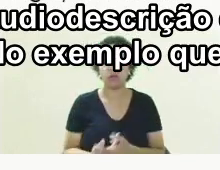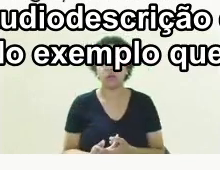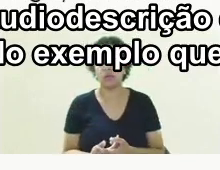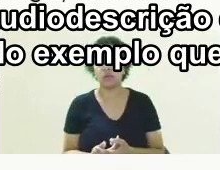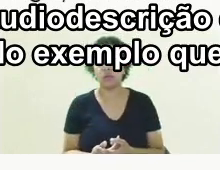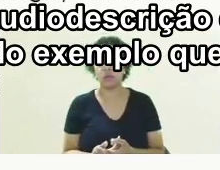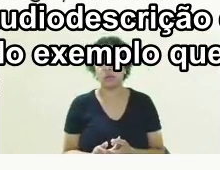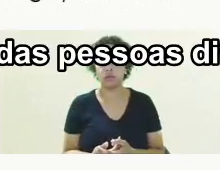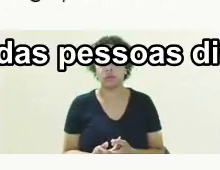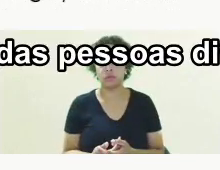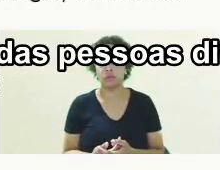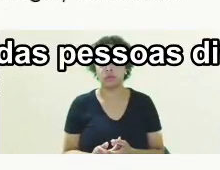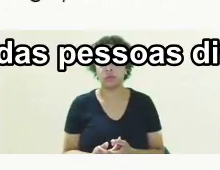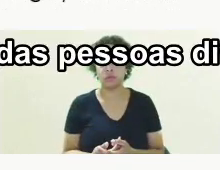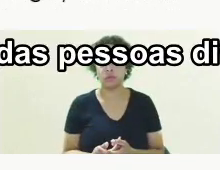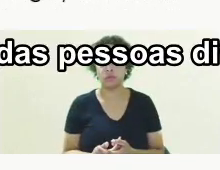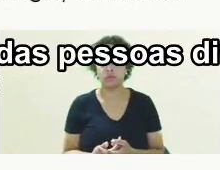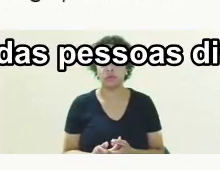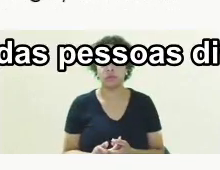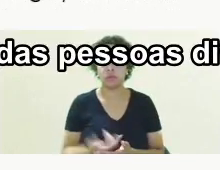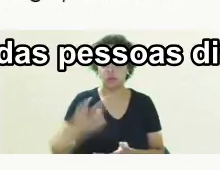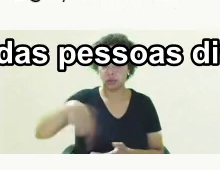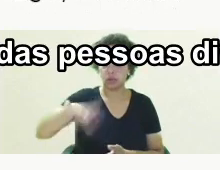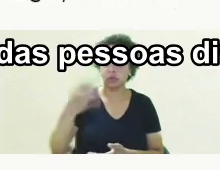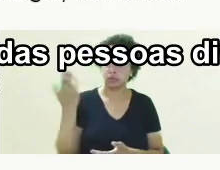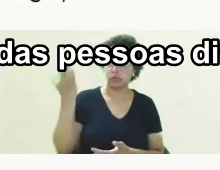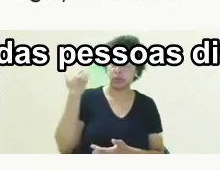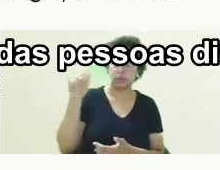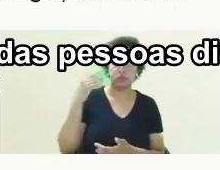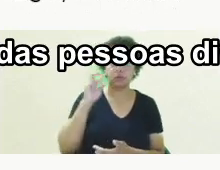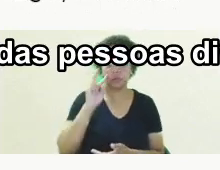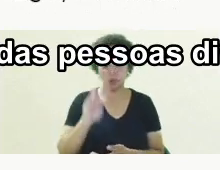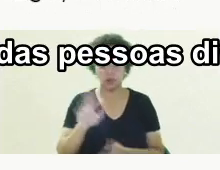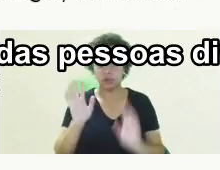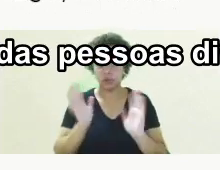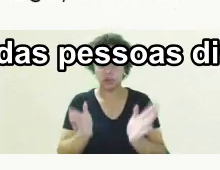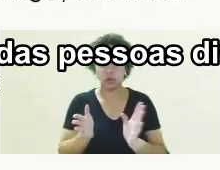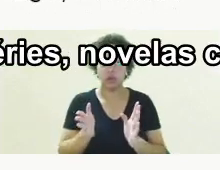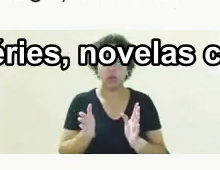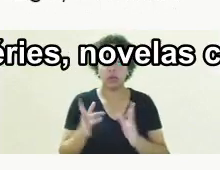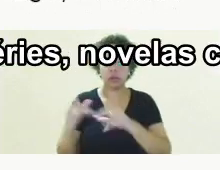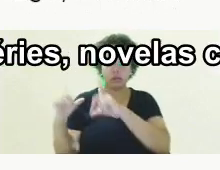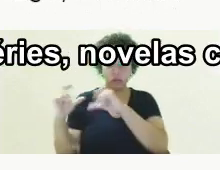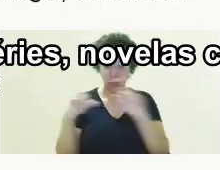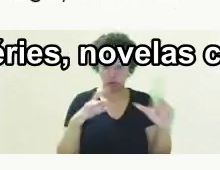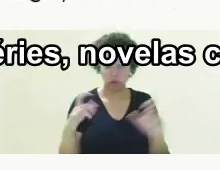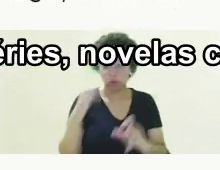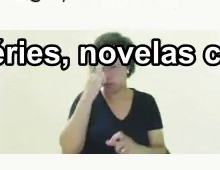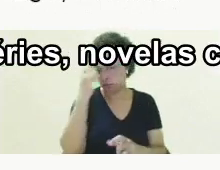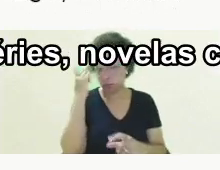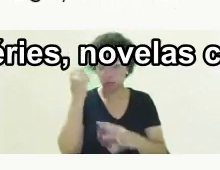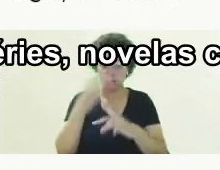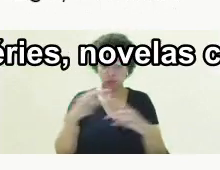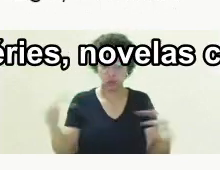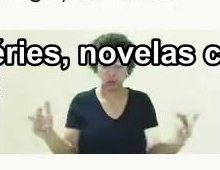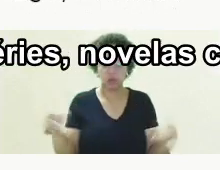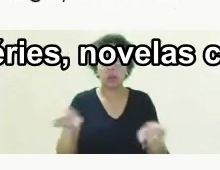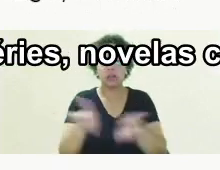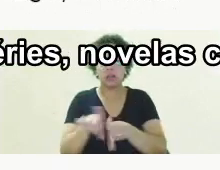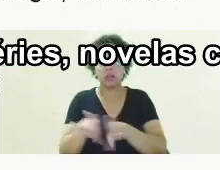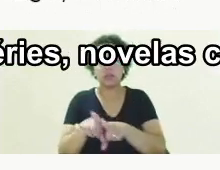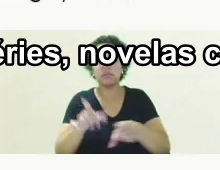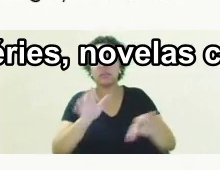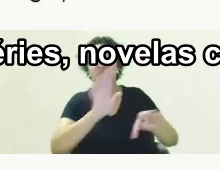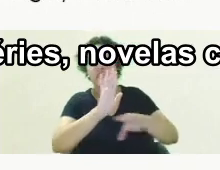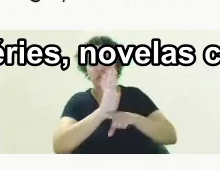exemplo que a gente viu sobre a imagem das pessoas diversas, né? Em vídeos, em